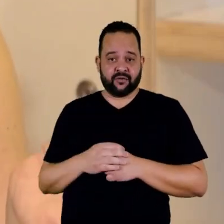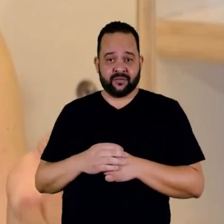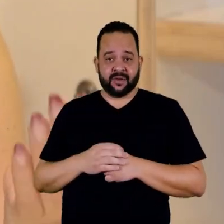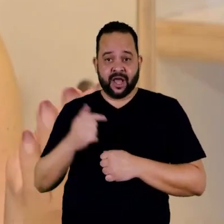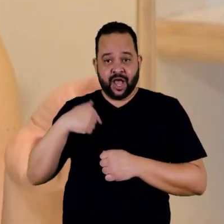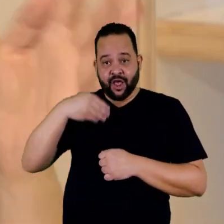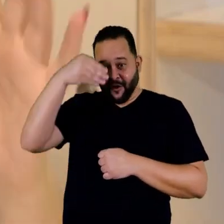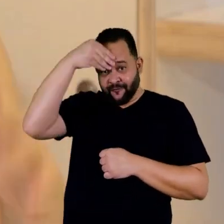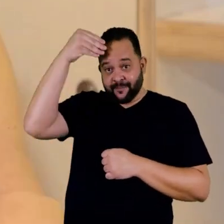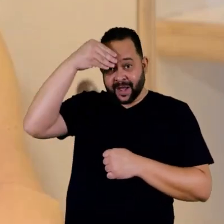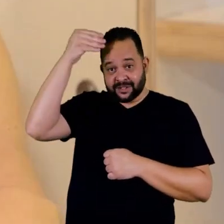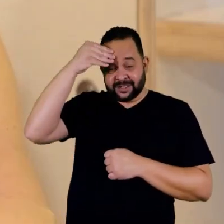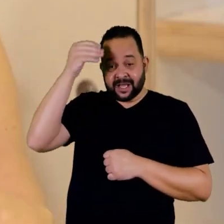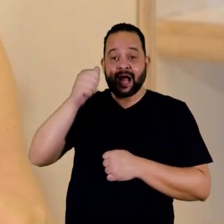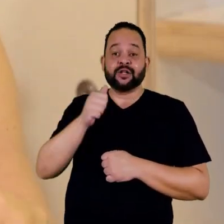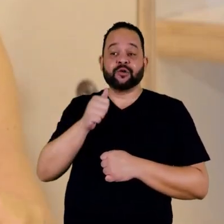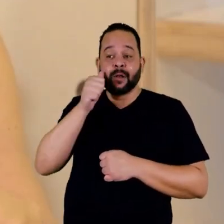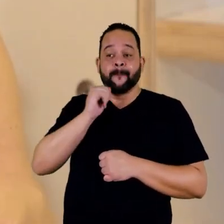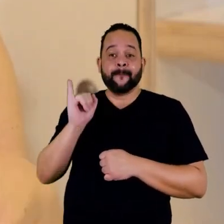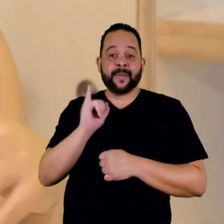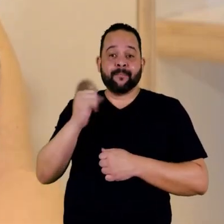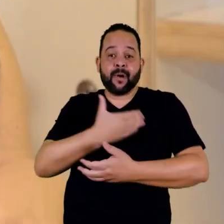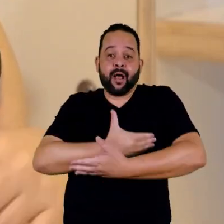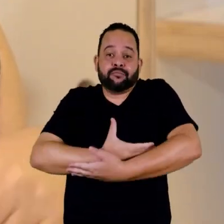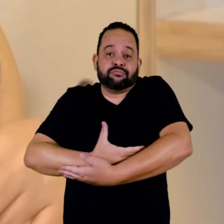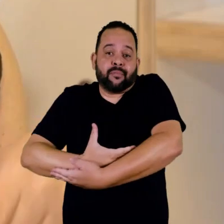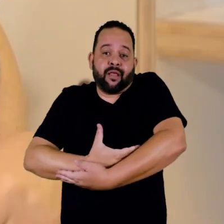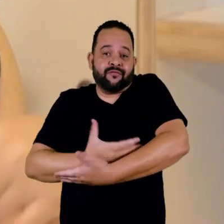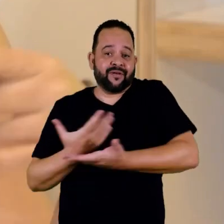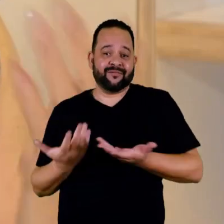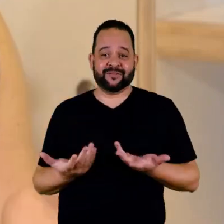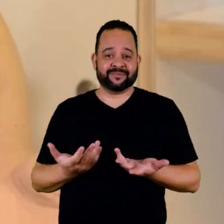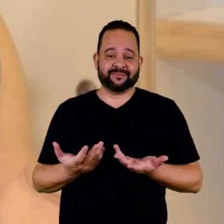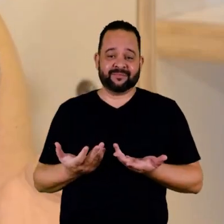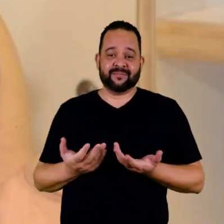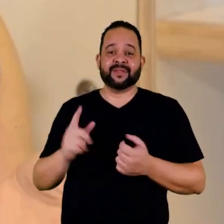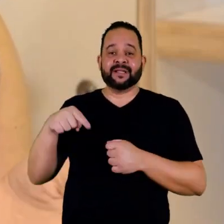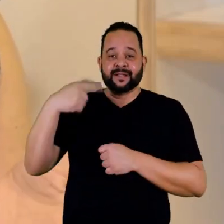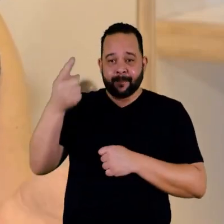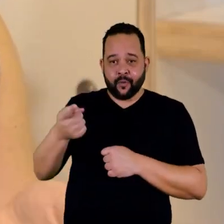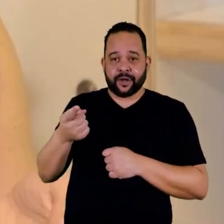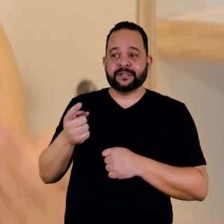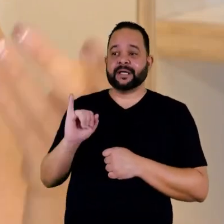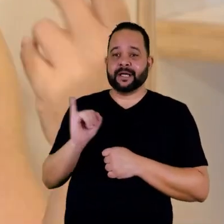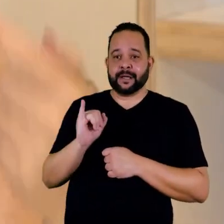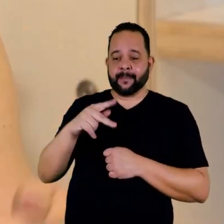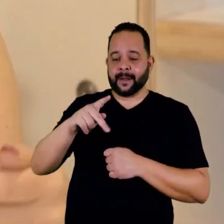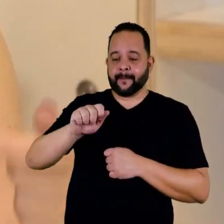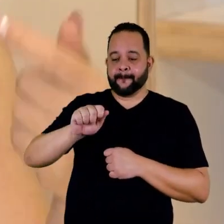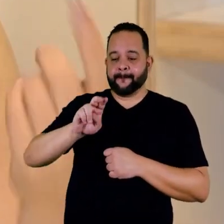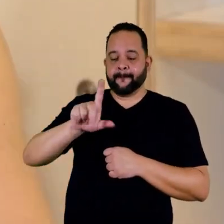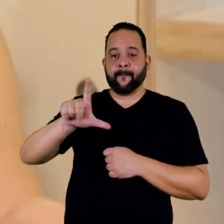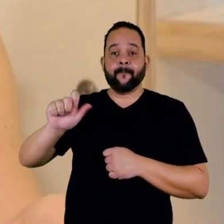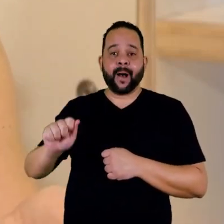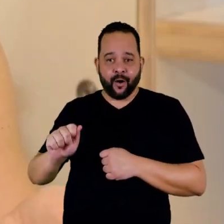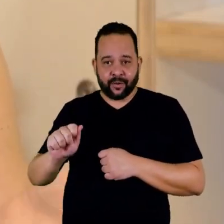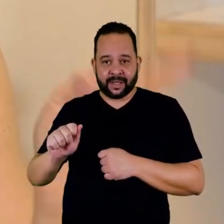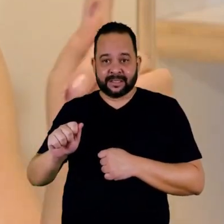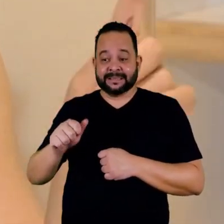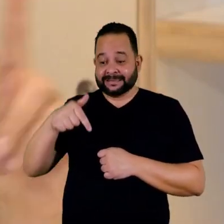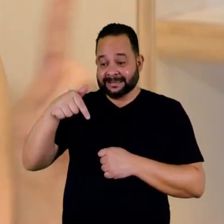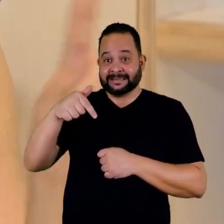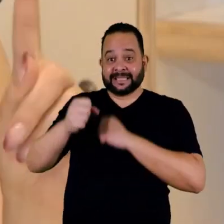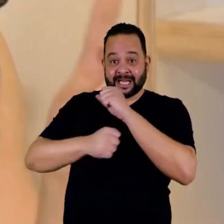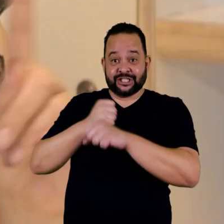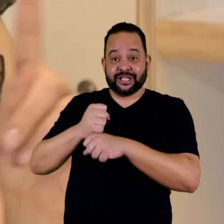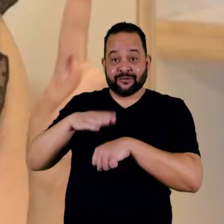colo aí eu tenho a Paula que é que são 7 anos a mais do que eu e a Adriana se anos a mais